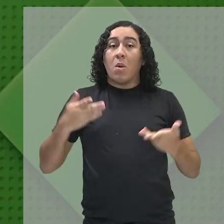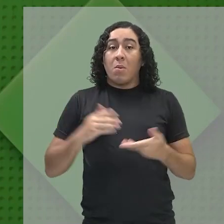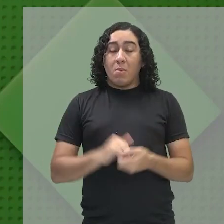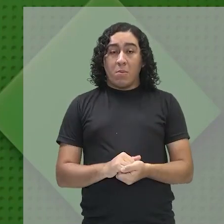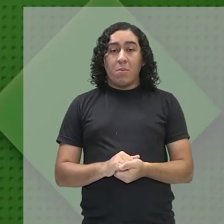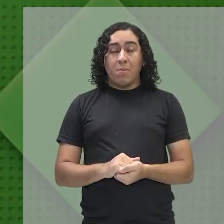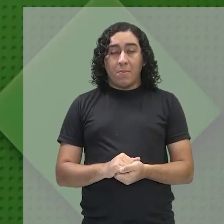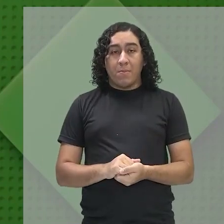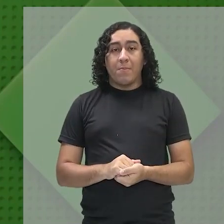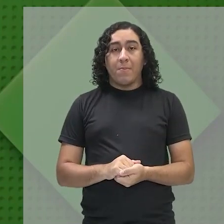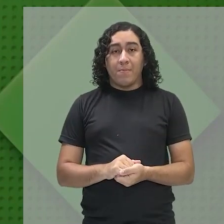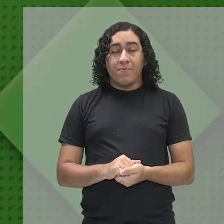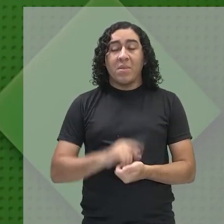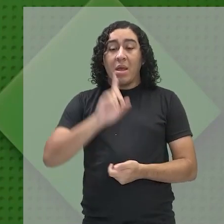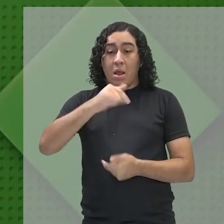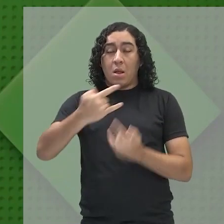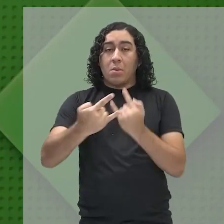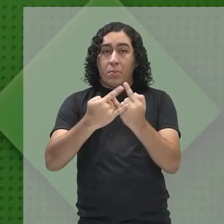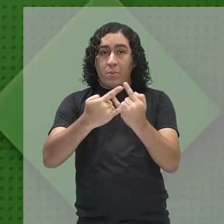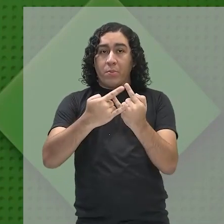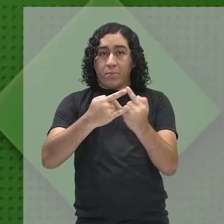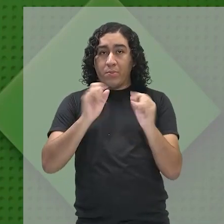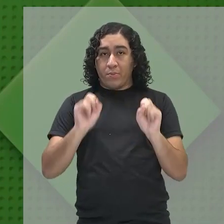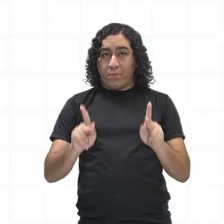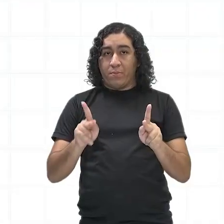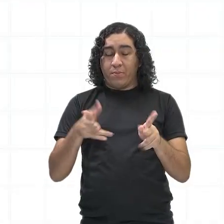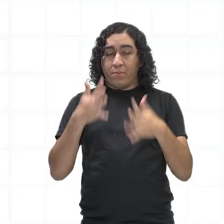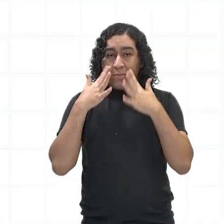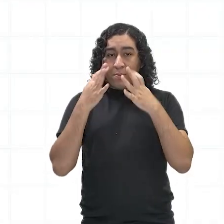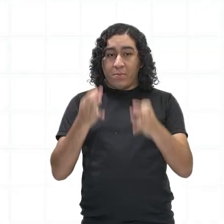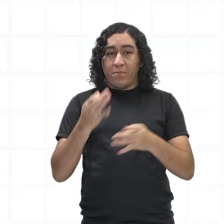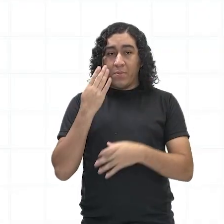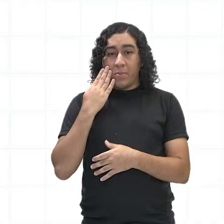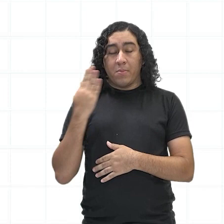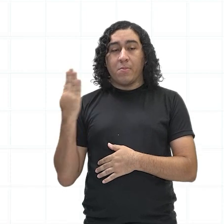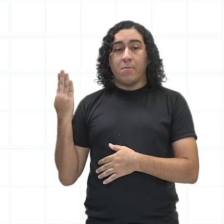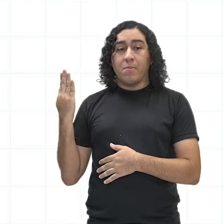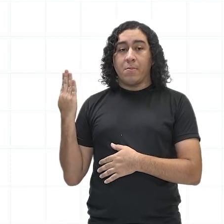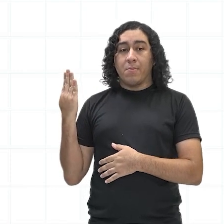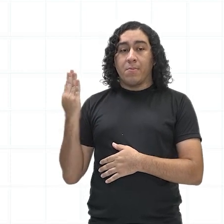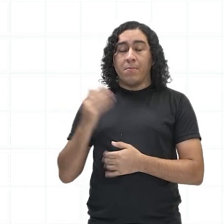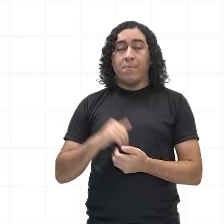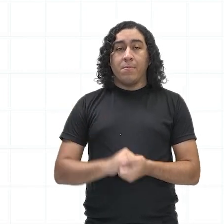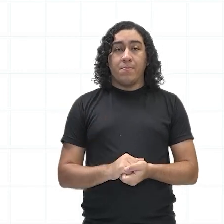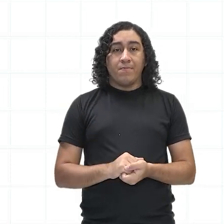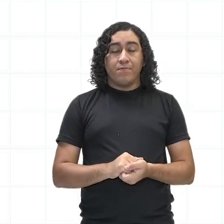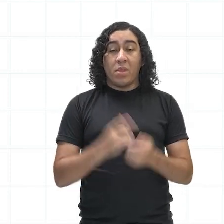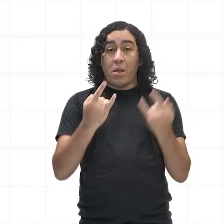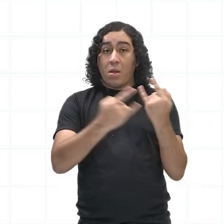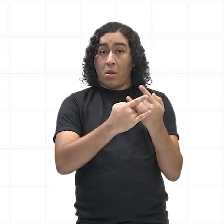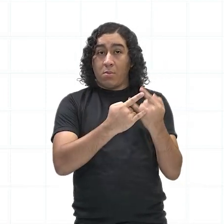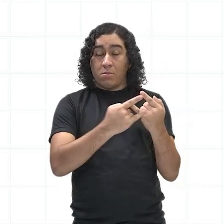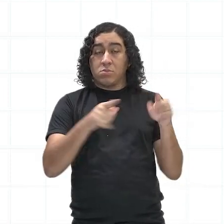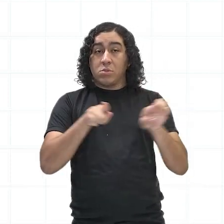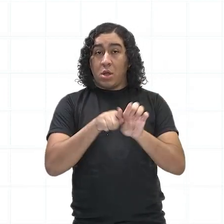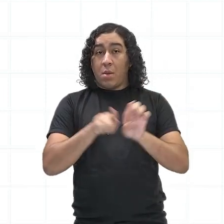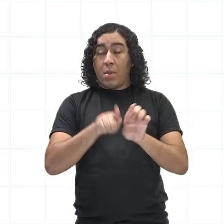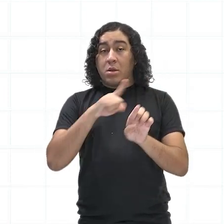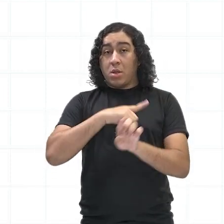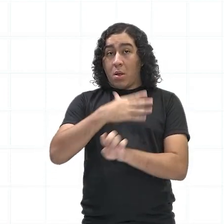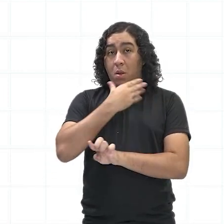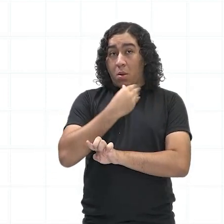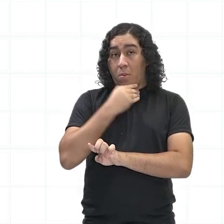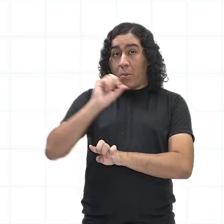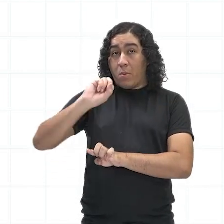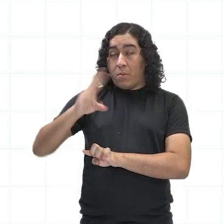das ISTs, que é a camisinha. Observa aí na nossa imagem. A camisinha, então, também é o preservativo masculino